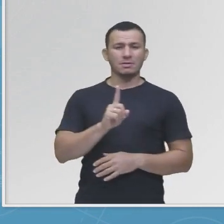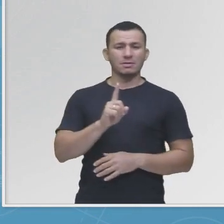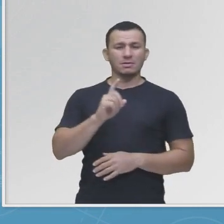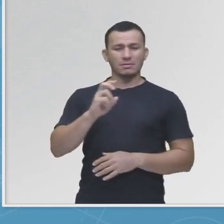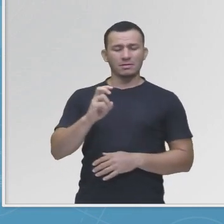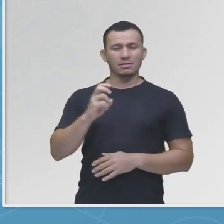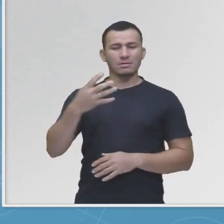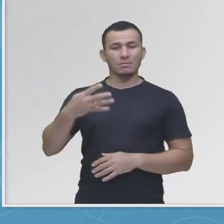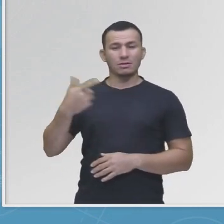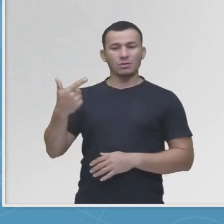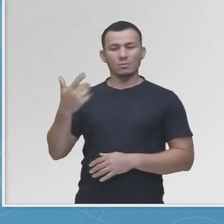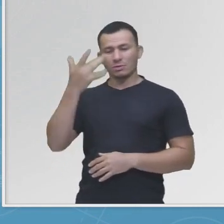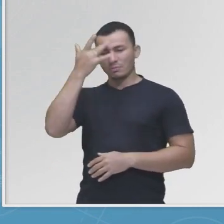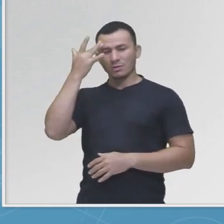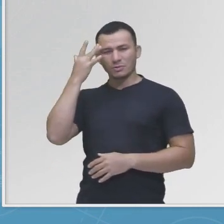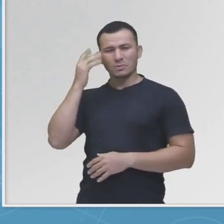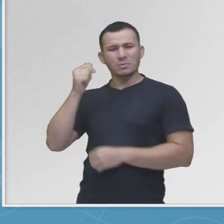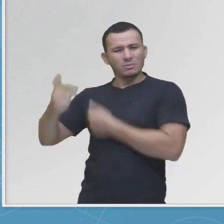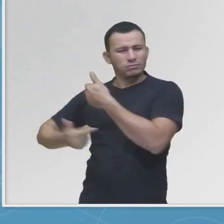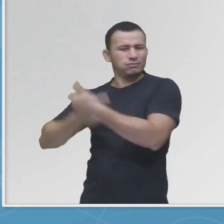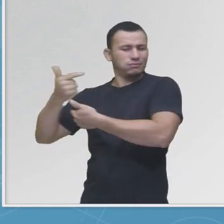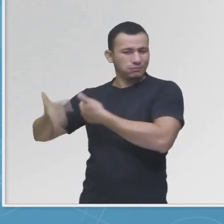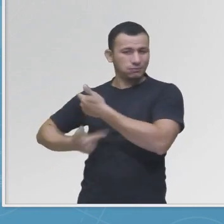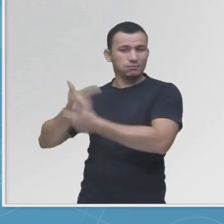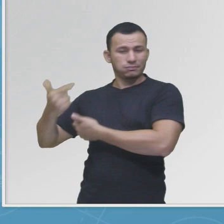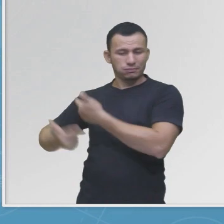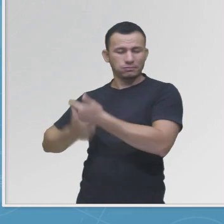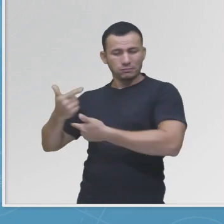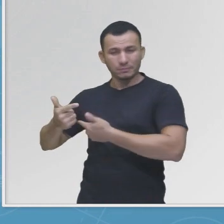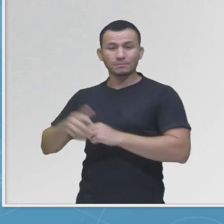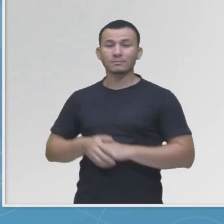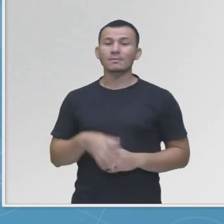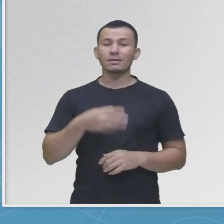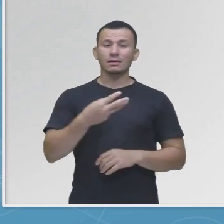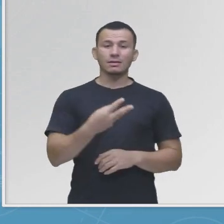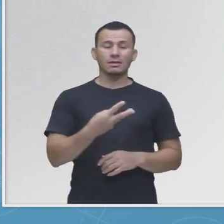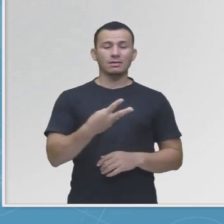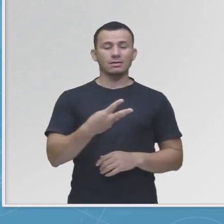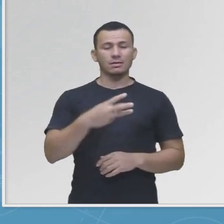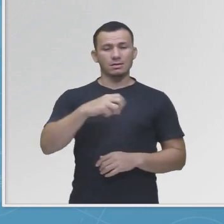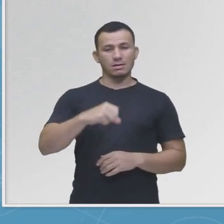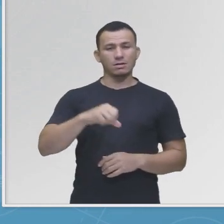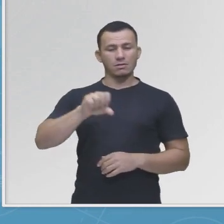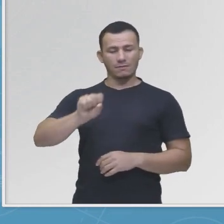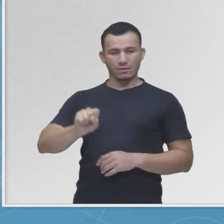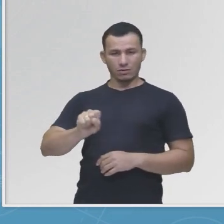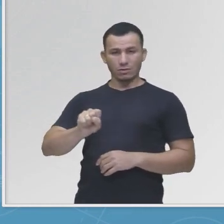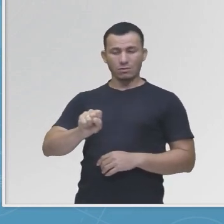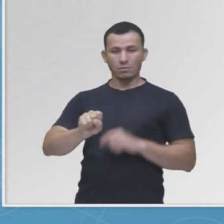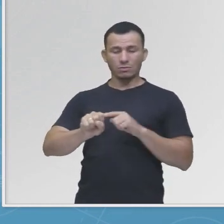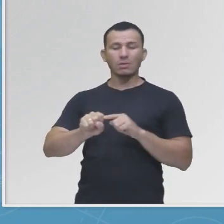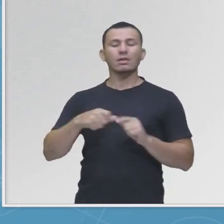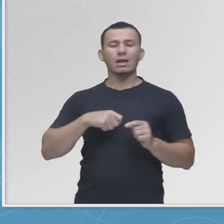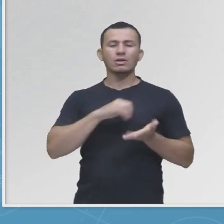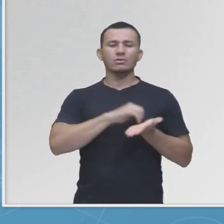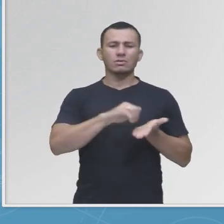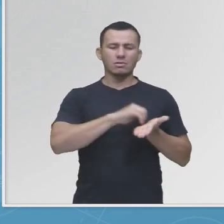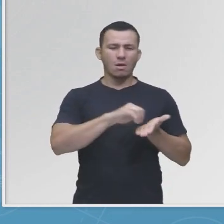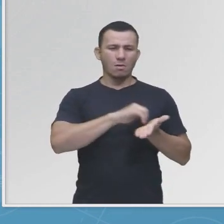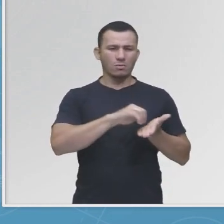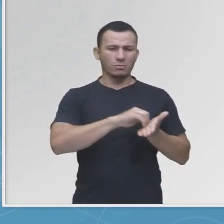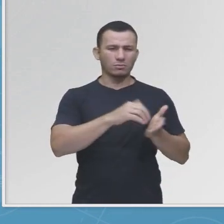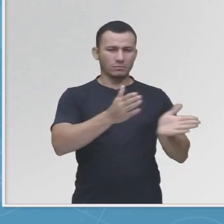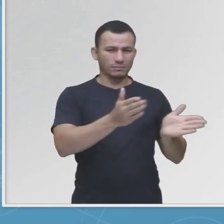1.542 pessoas trabalhando na sua fábrica e 398 trabalhando no seu escritório.